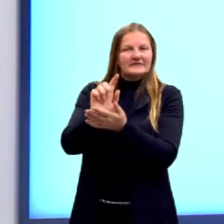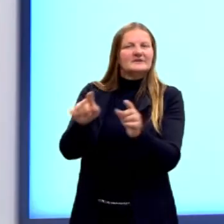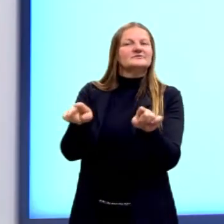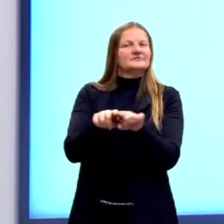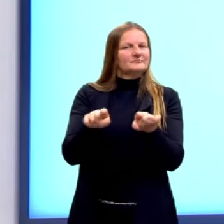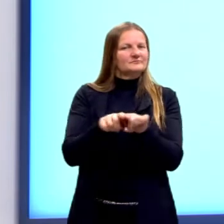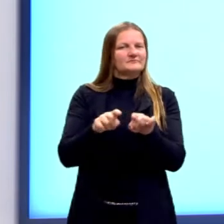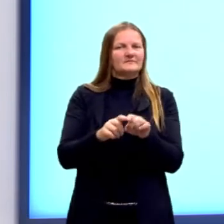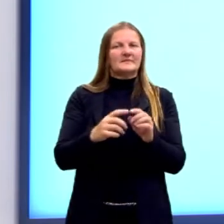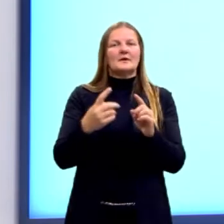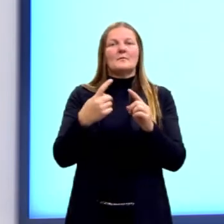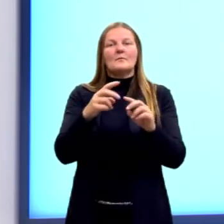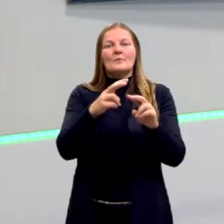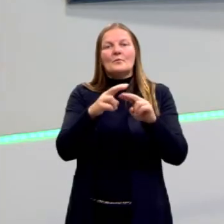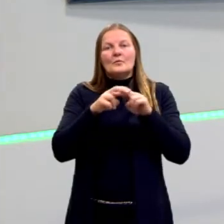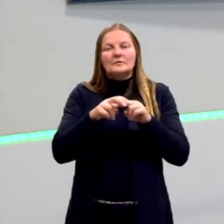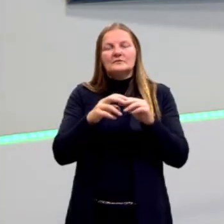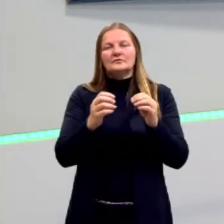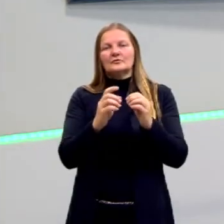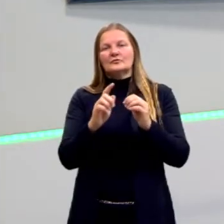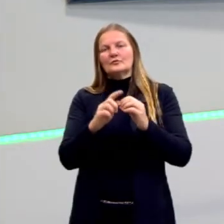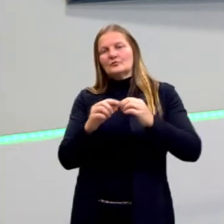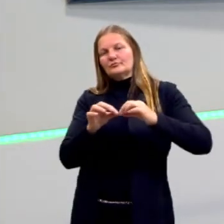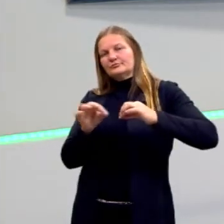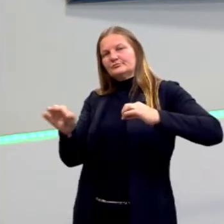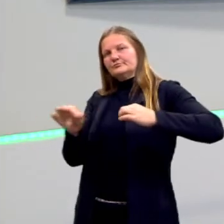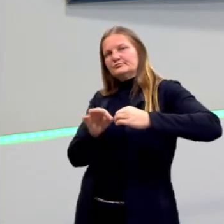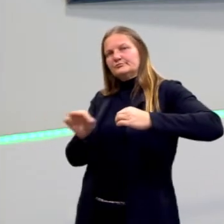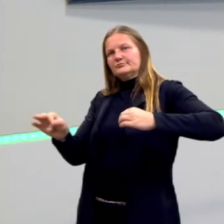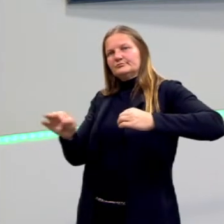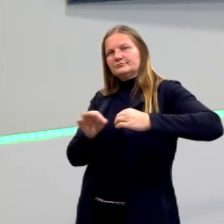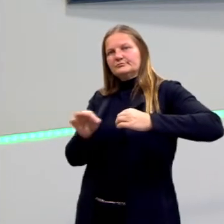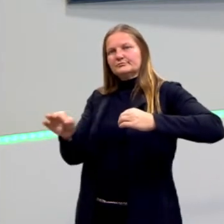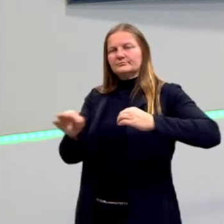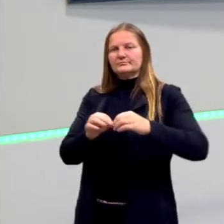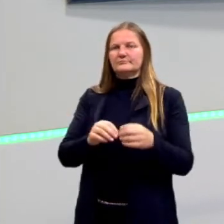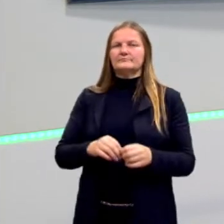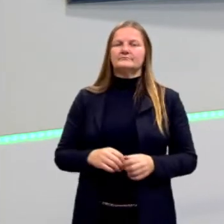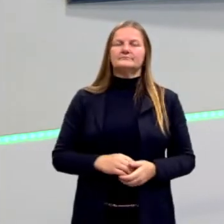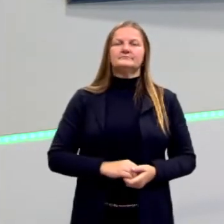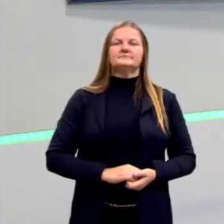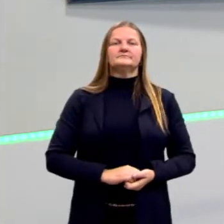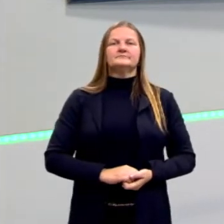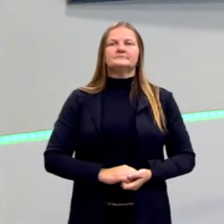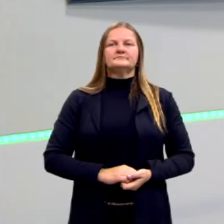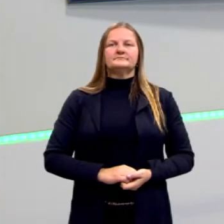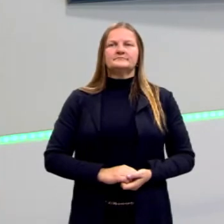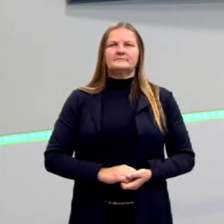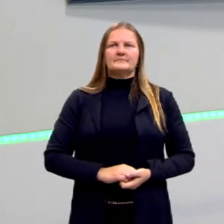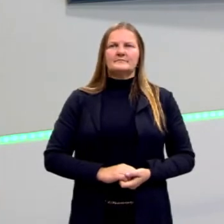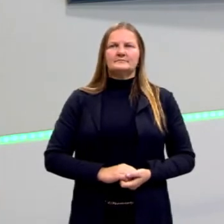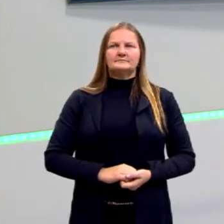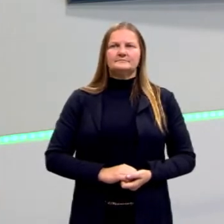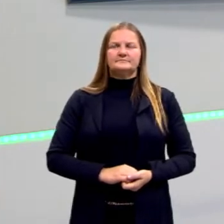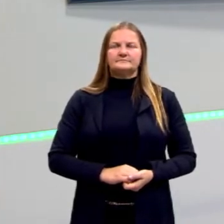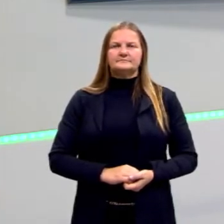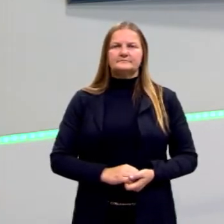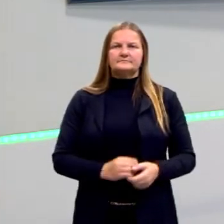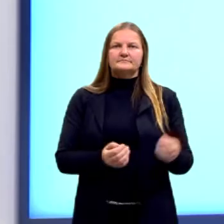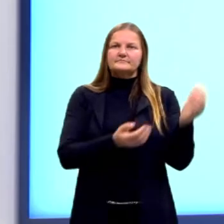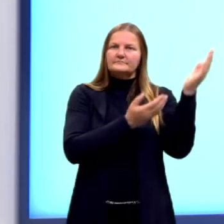isso então ela vem para cá a energia potencial né o potencial dela diminui é